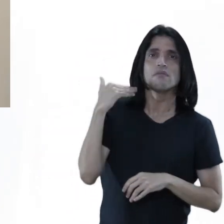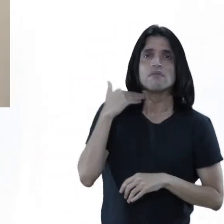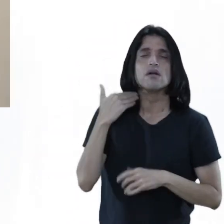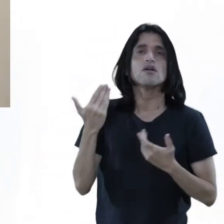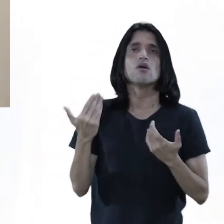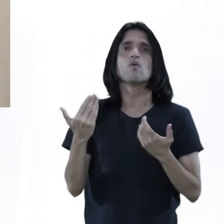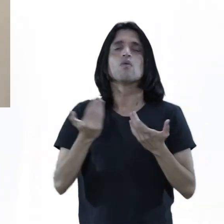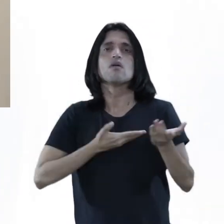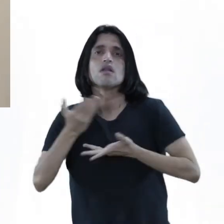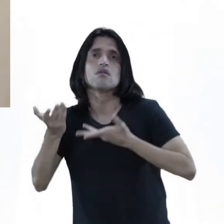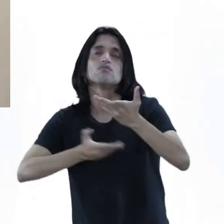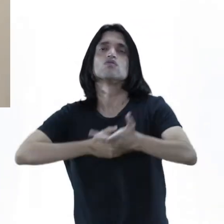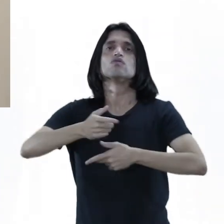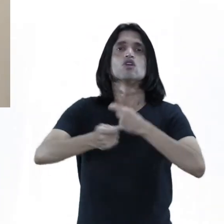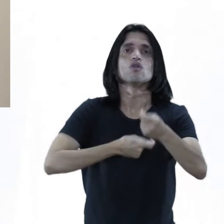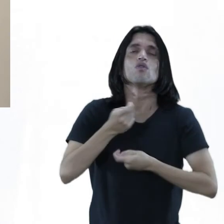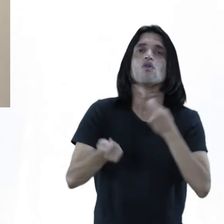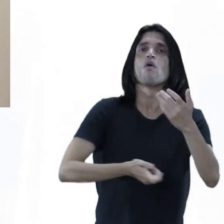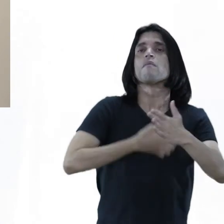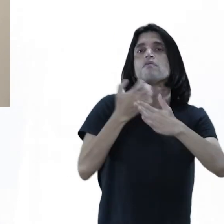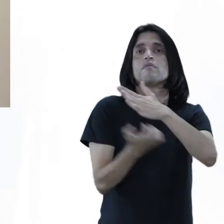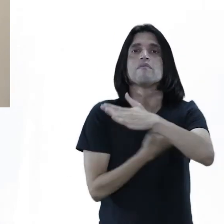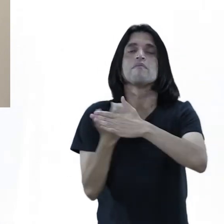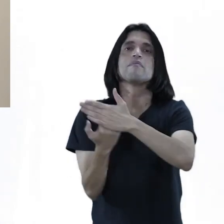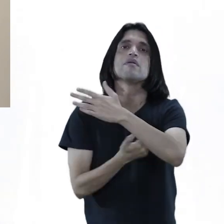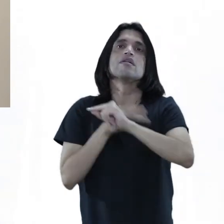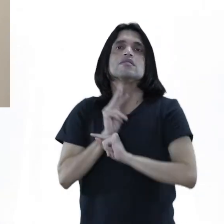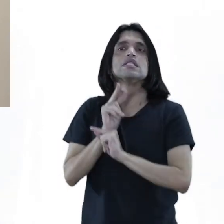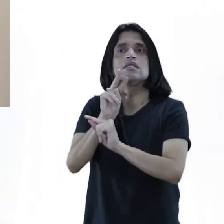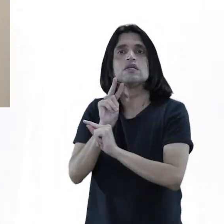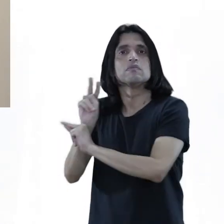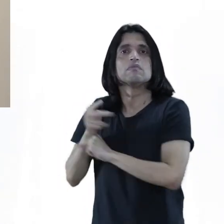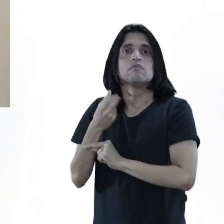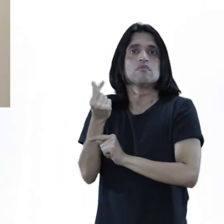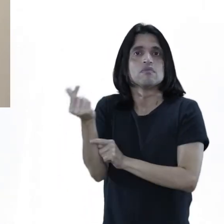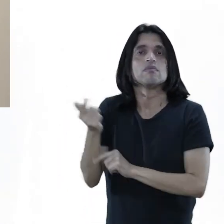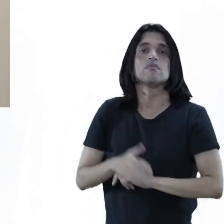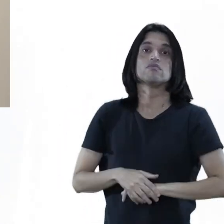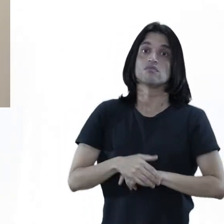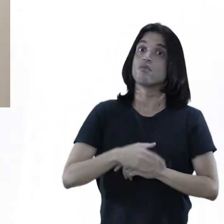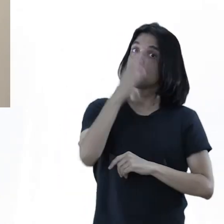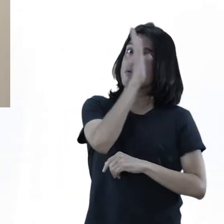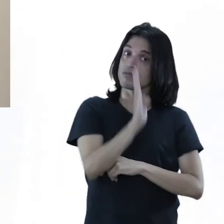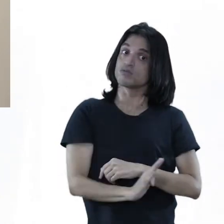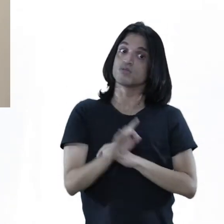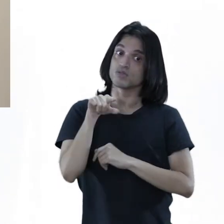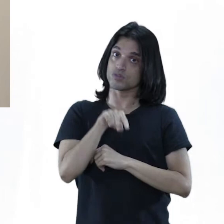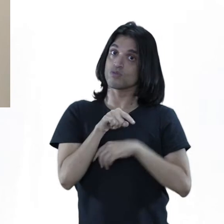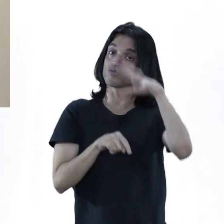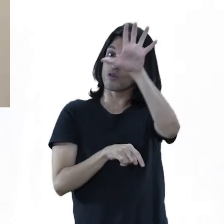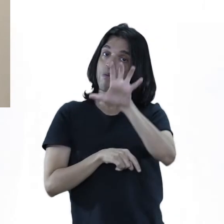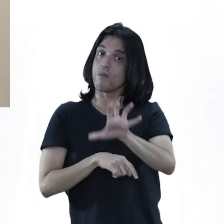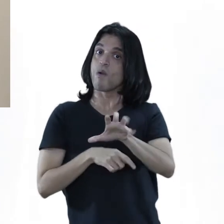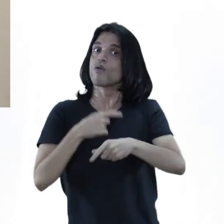relações econômicas, empréstimos, empresas, etc. Ou seja, o Brasil faz parte de um bloco econômico